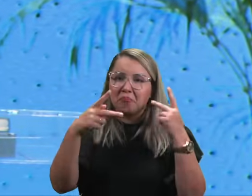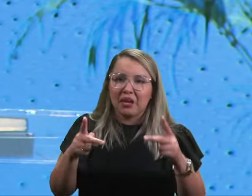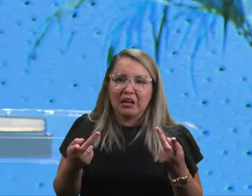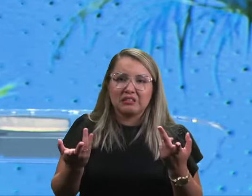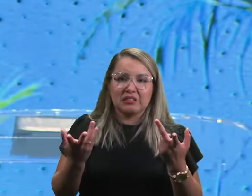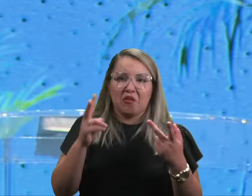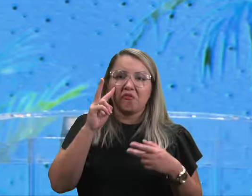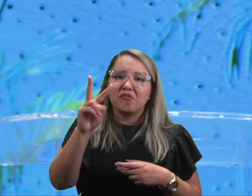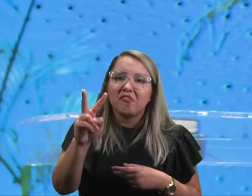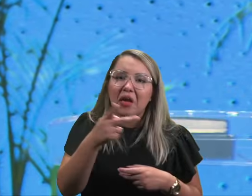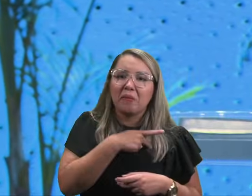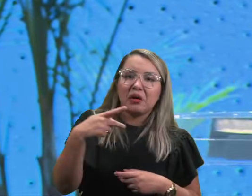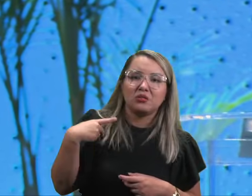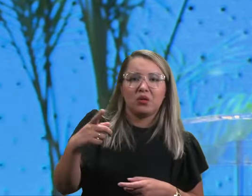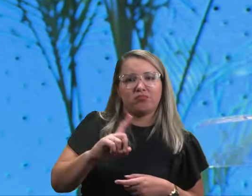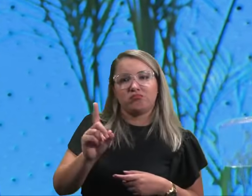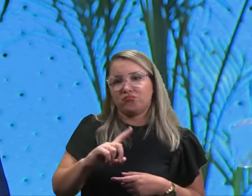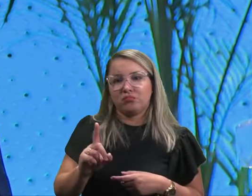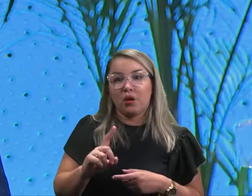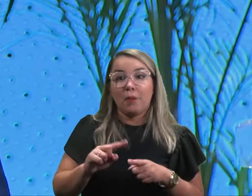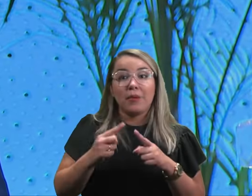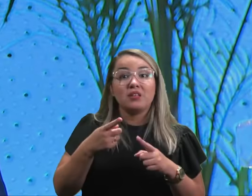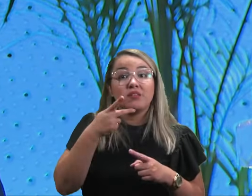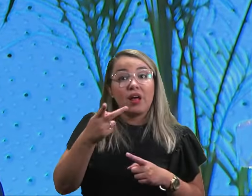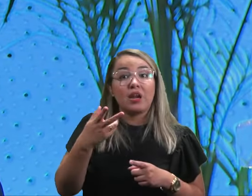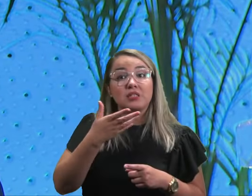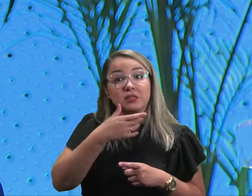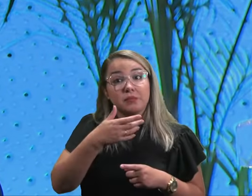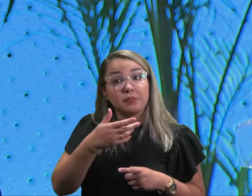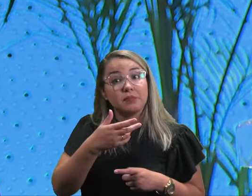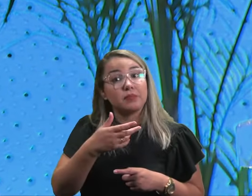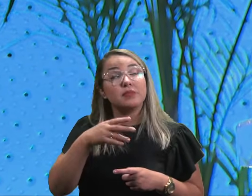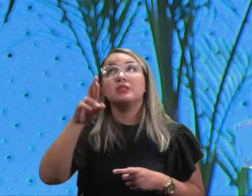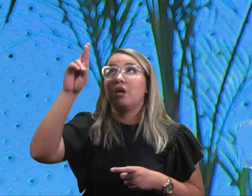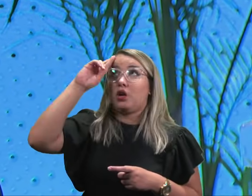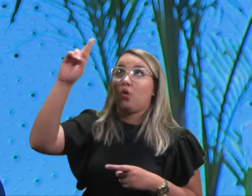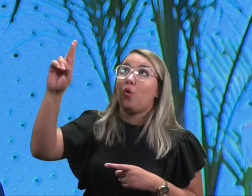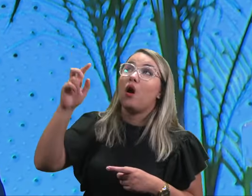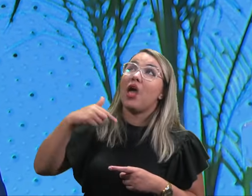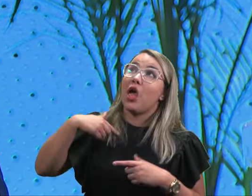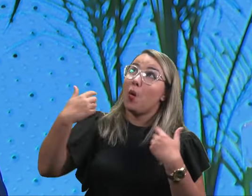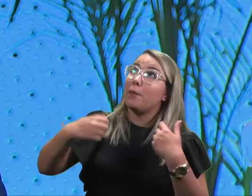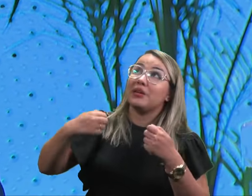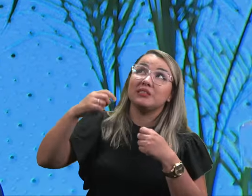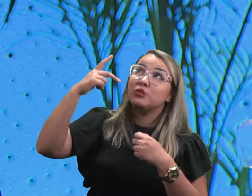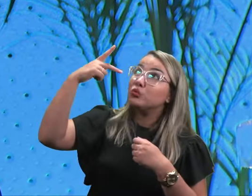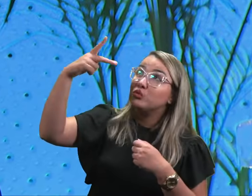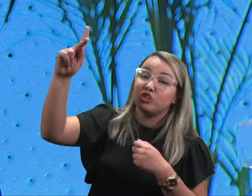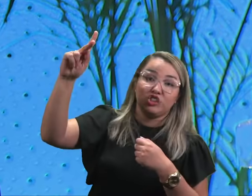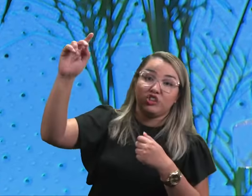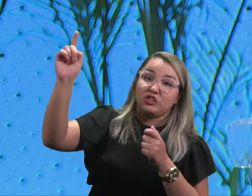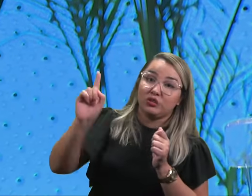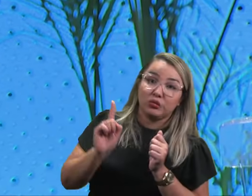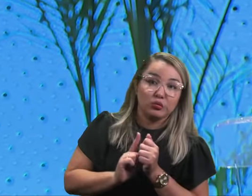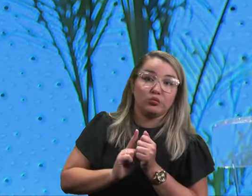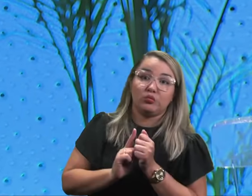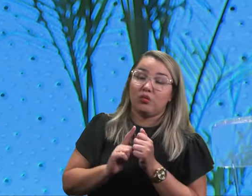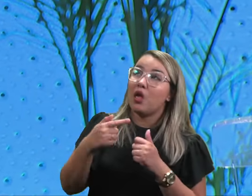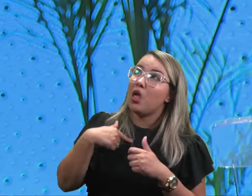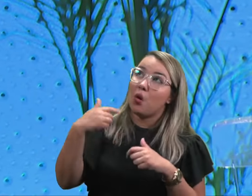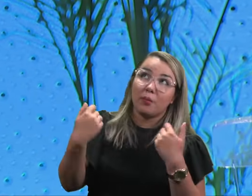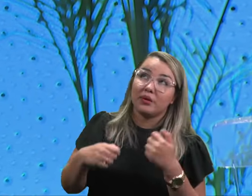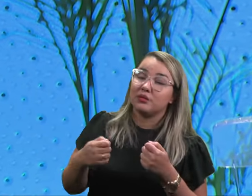um pastor, mas para dizer: Senhor, eu preciso do tudo, eu preciso do